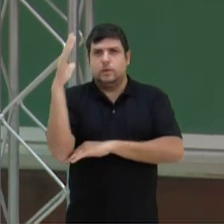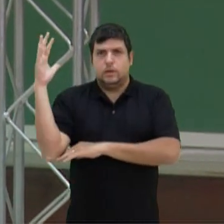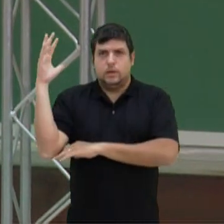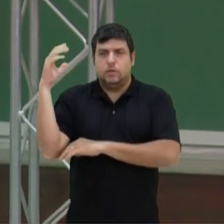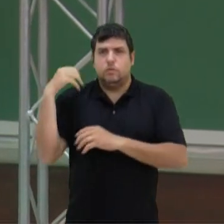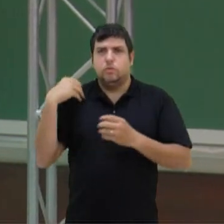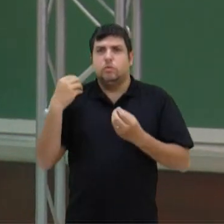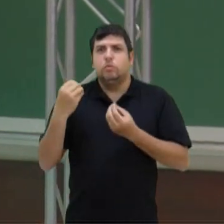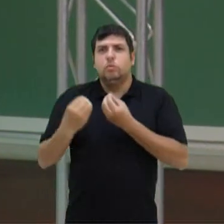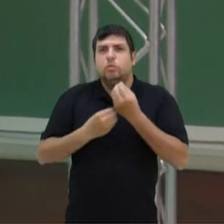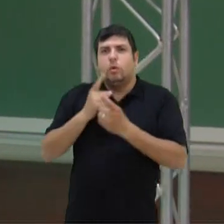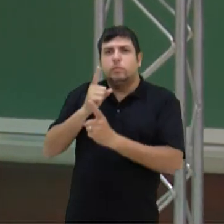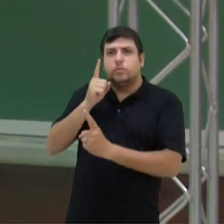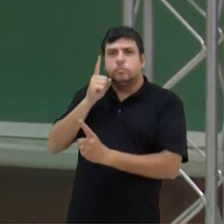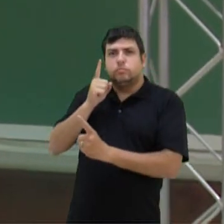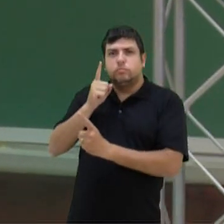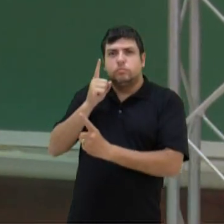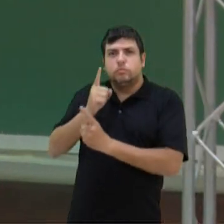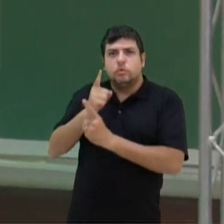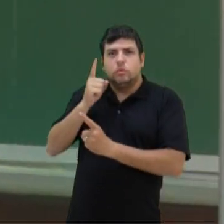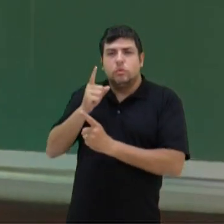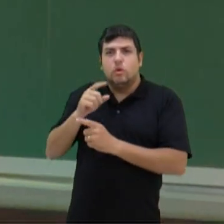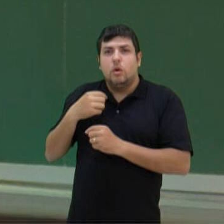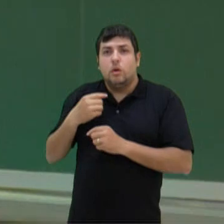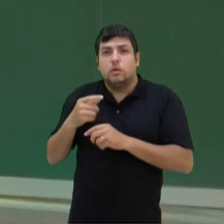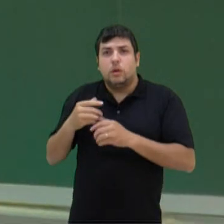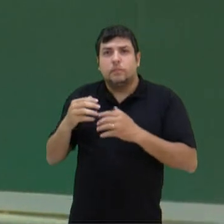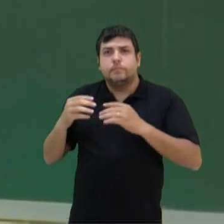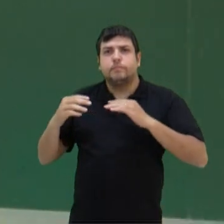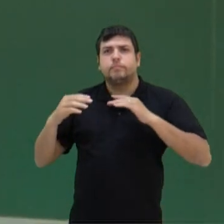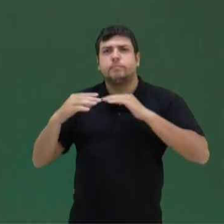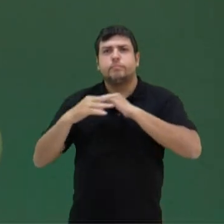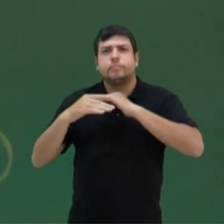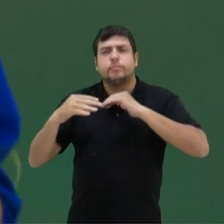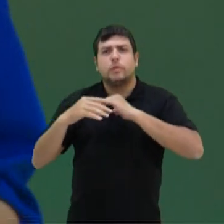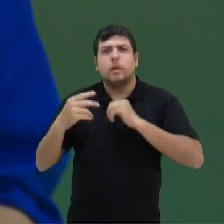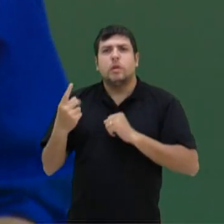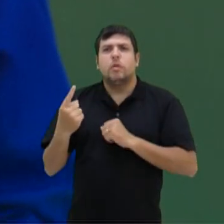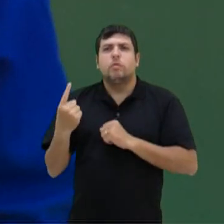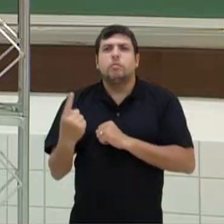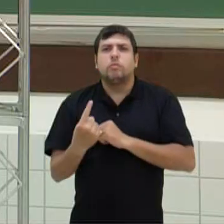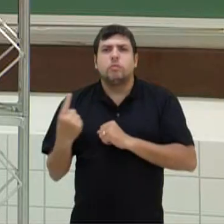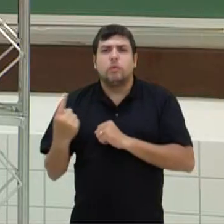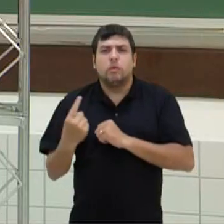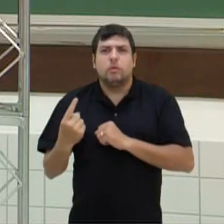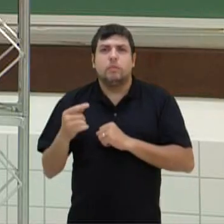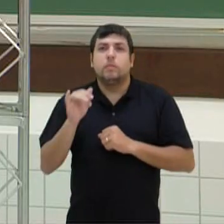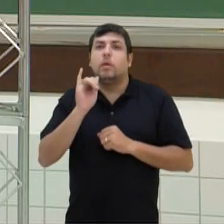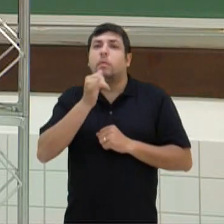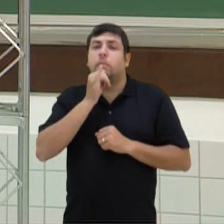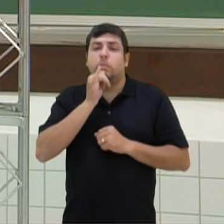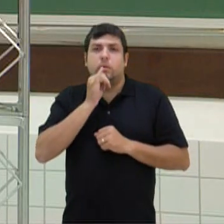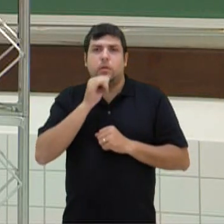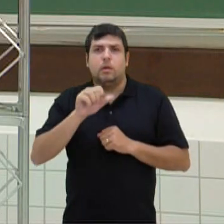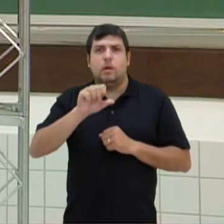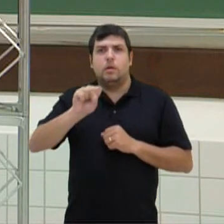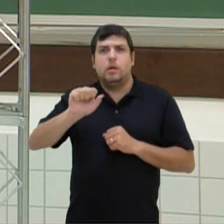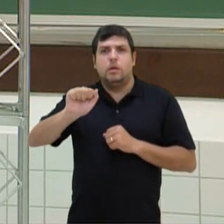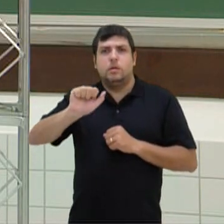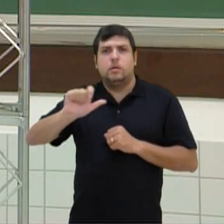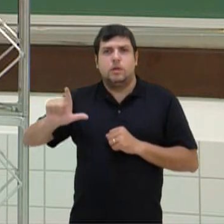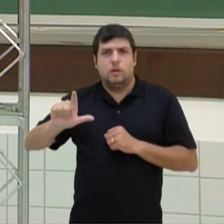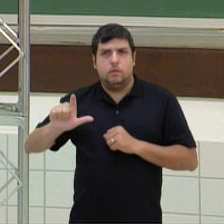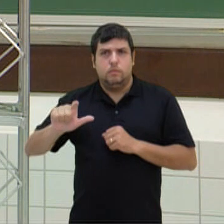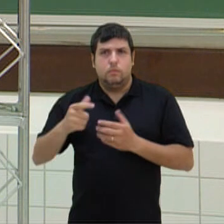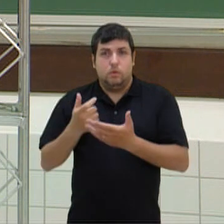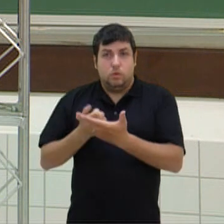qualquer substância completamente isolada. Tá? Um exemplo disso é o que acontece no sal de cozinha. Tá? Então, a gente compra um pacotinho de